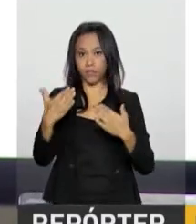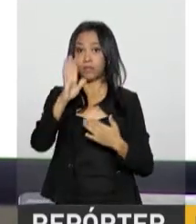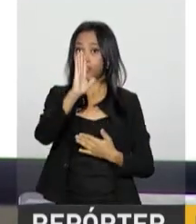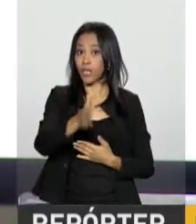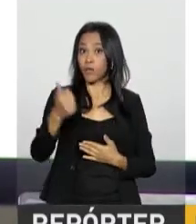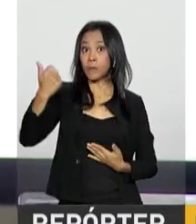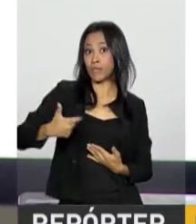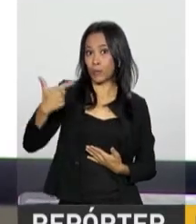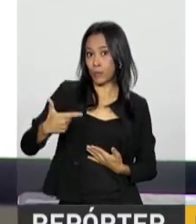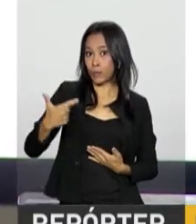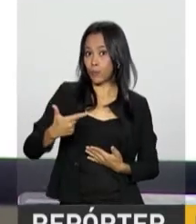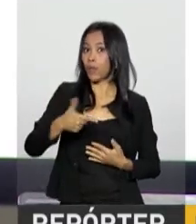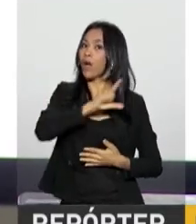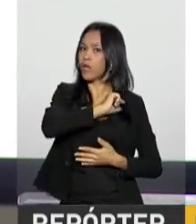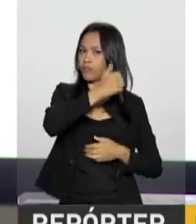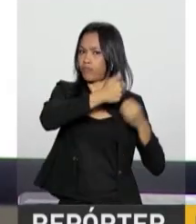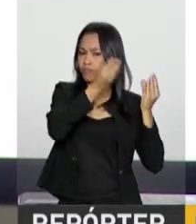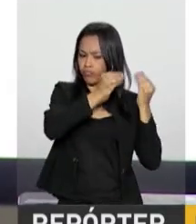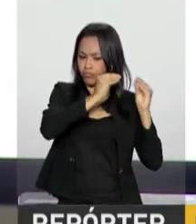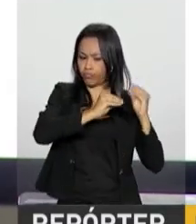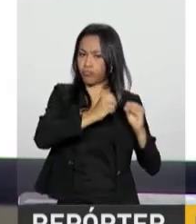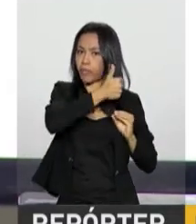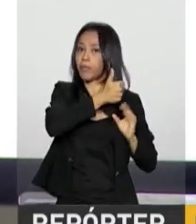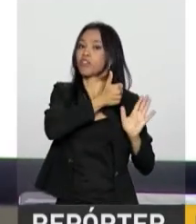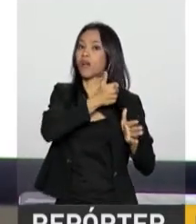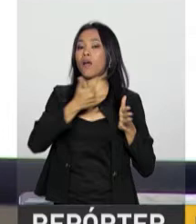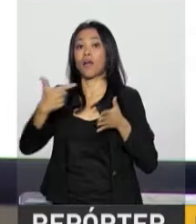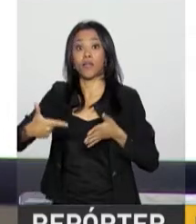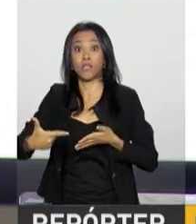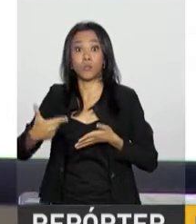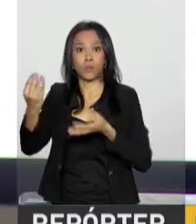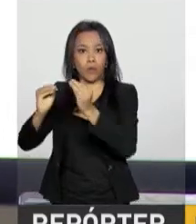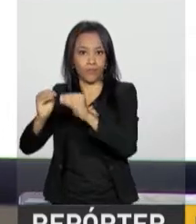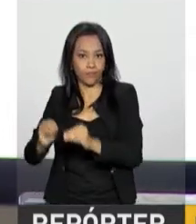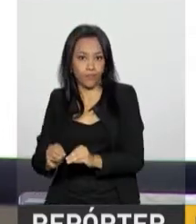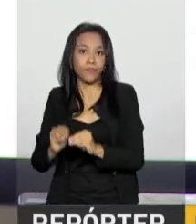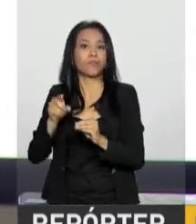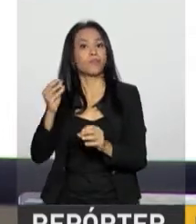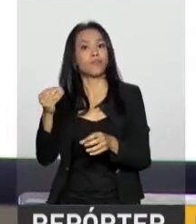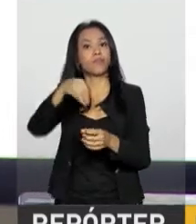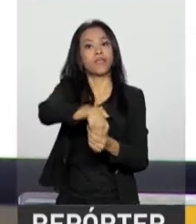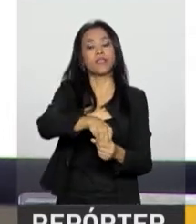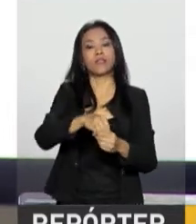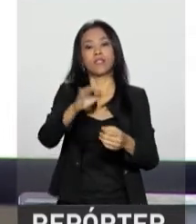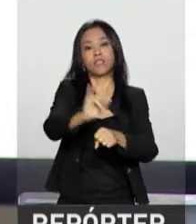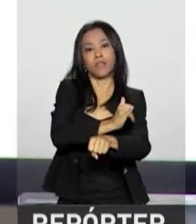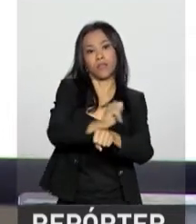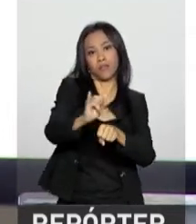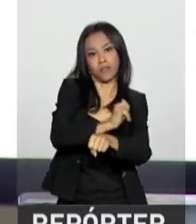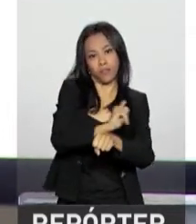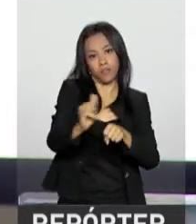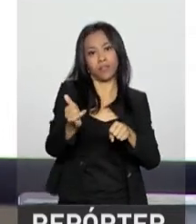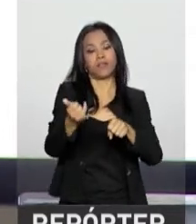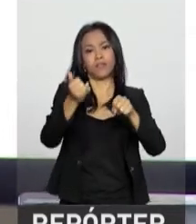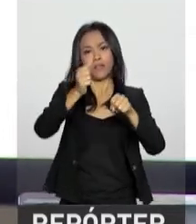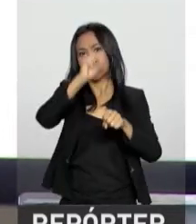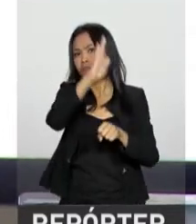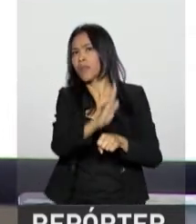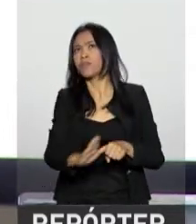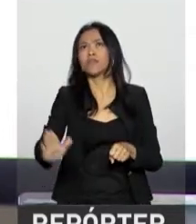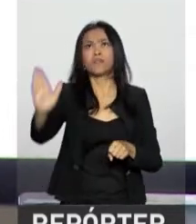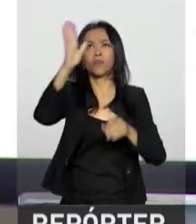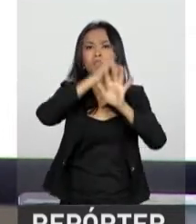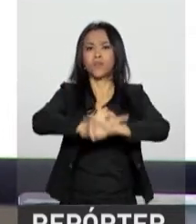juntos e dentro da nossa estratégia de mobilização nacional que é de brasil é brasil